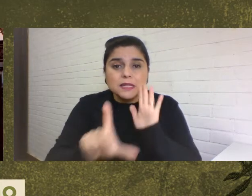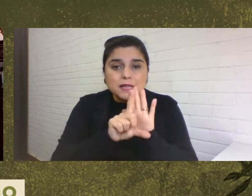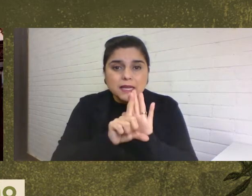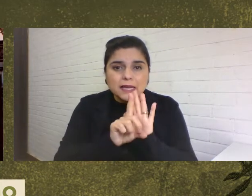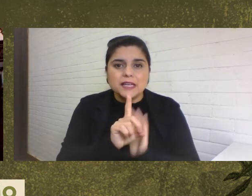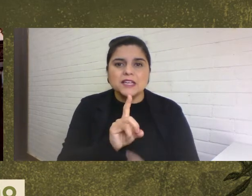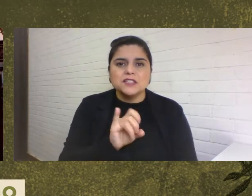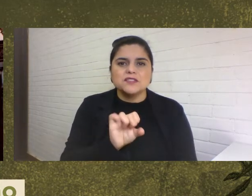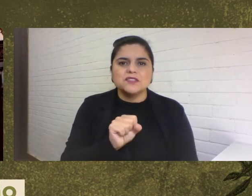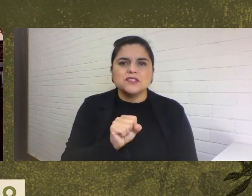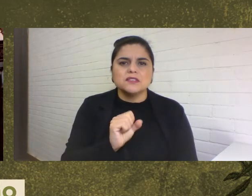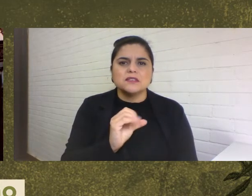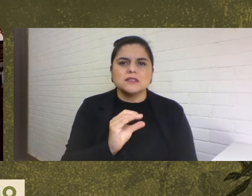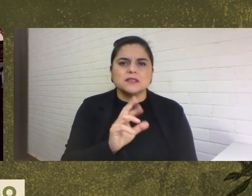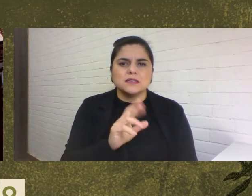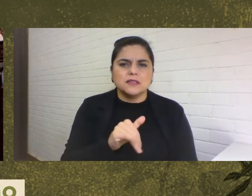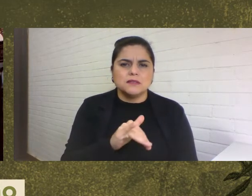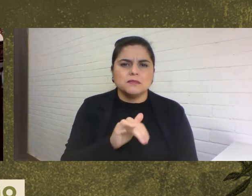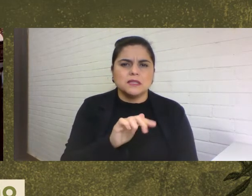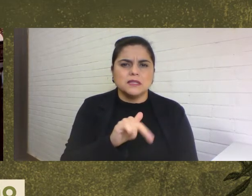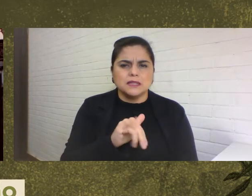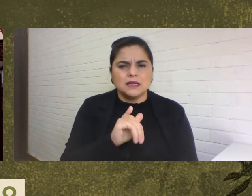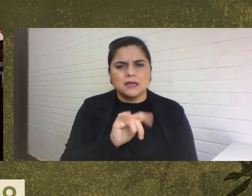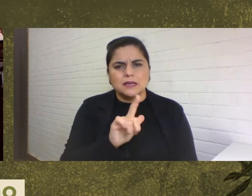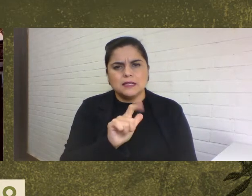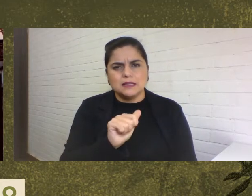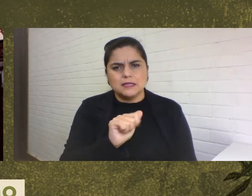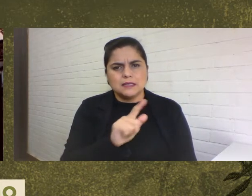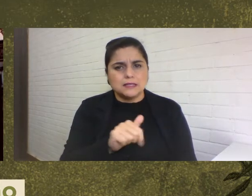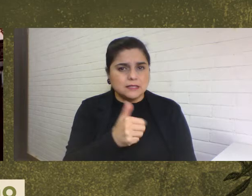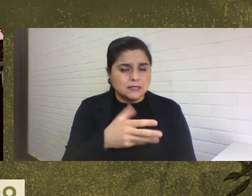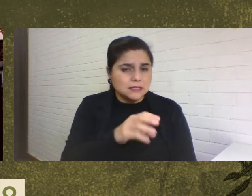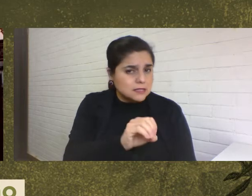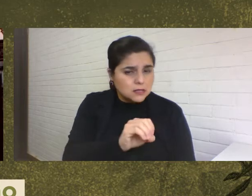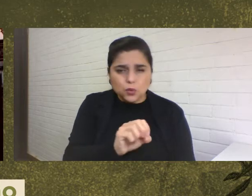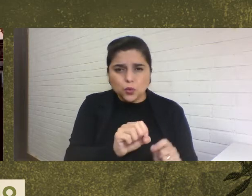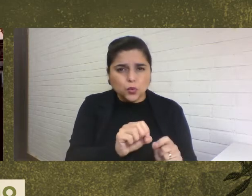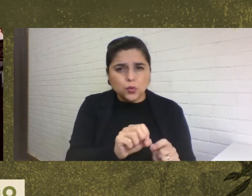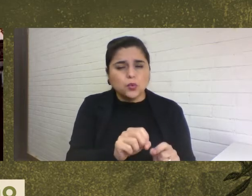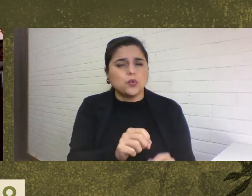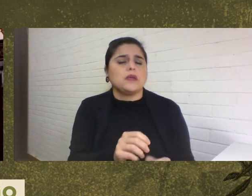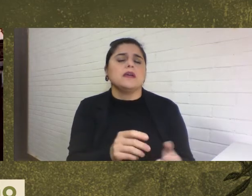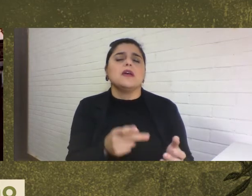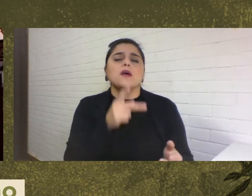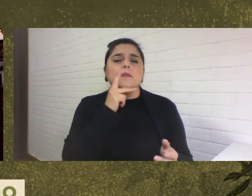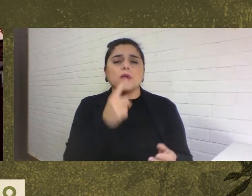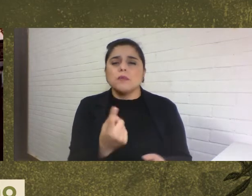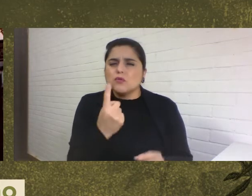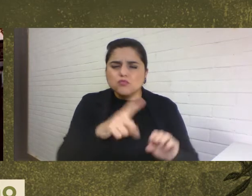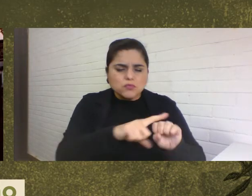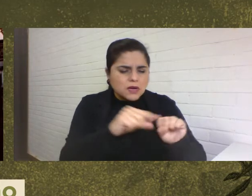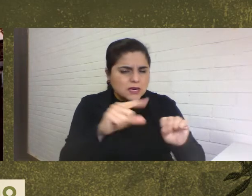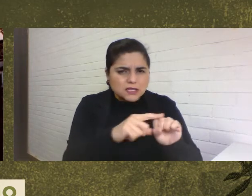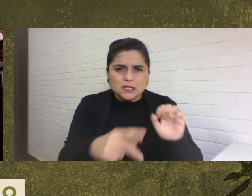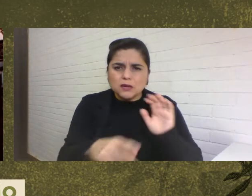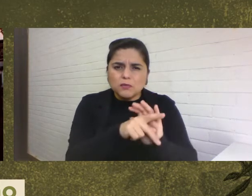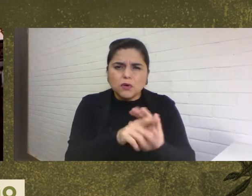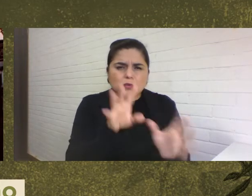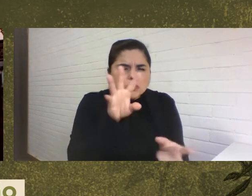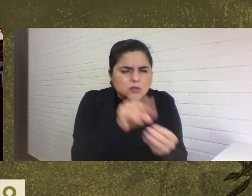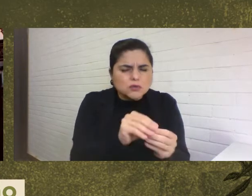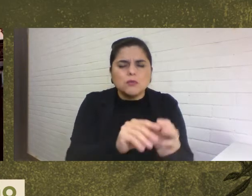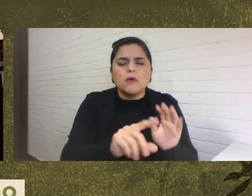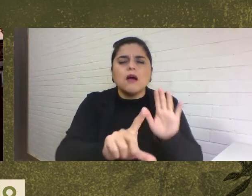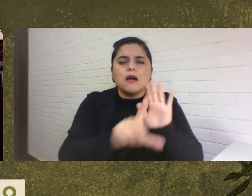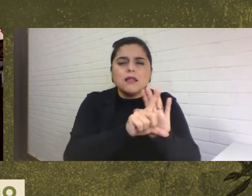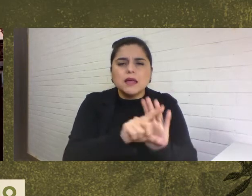boa verdade, a lei da descriminalização é apenas a alteração de um artigo da prévia lei, que é de 93,